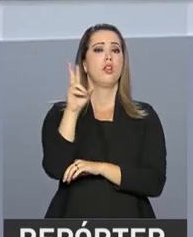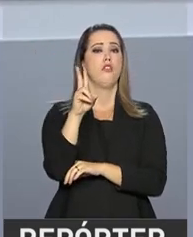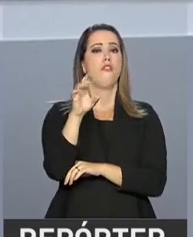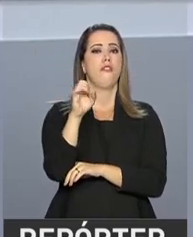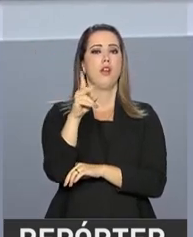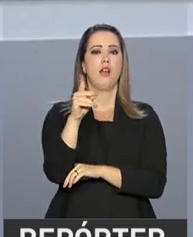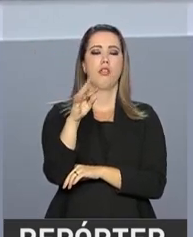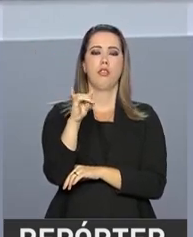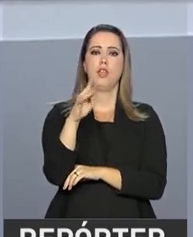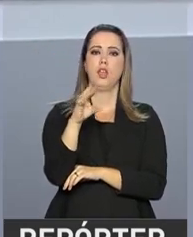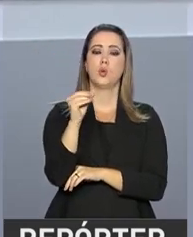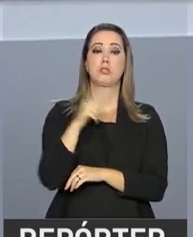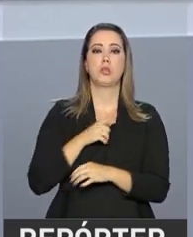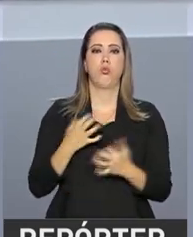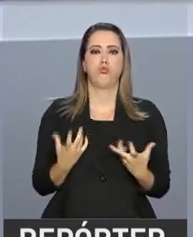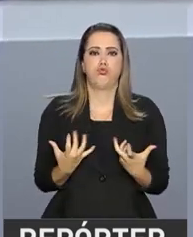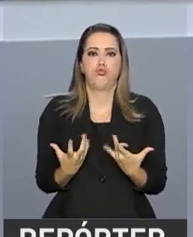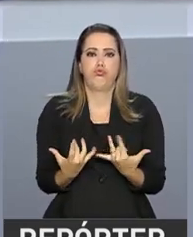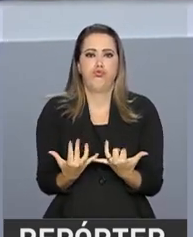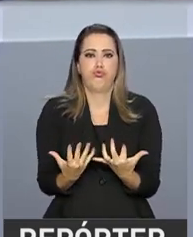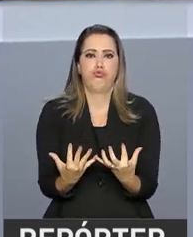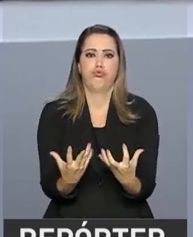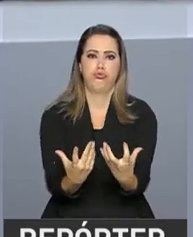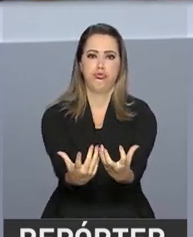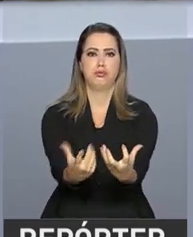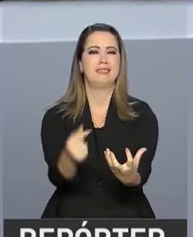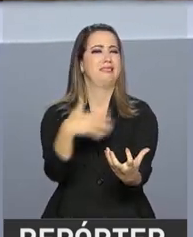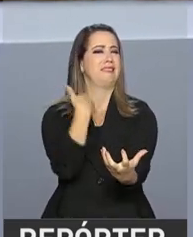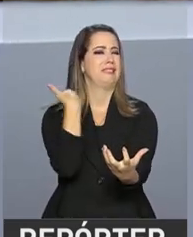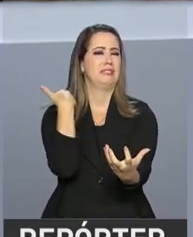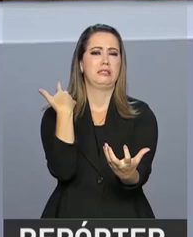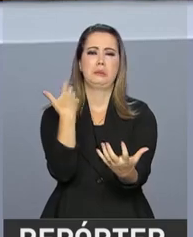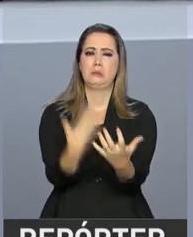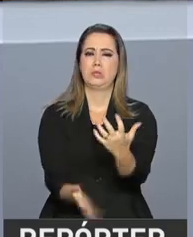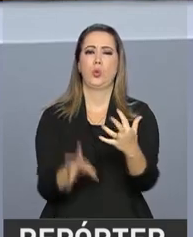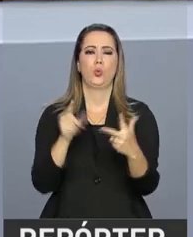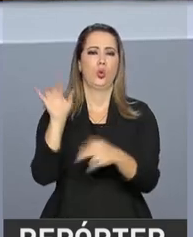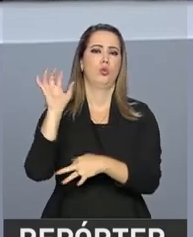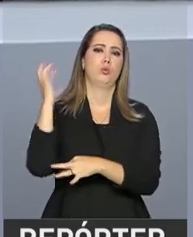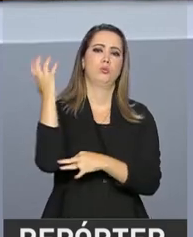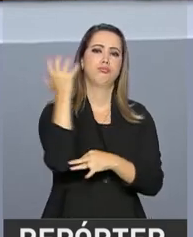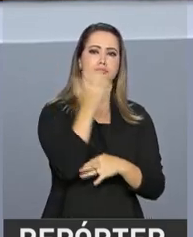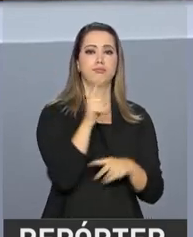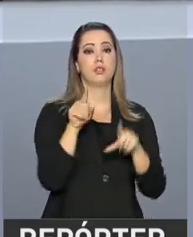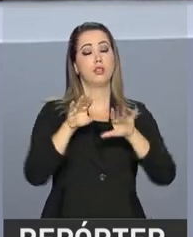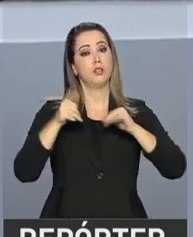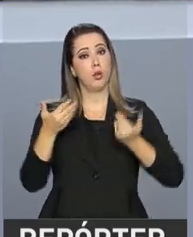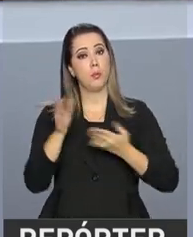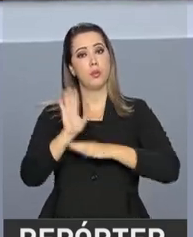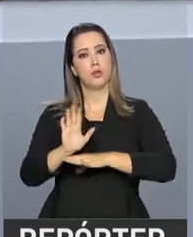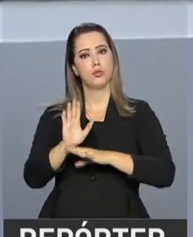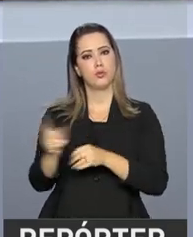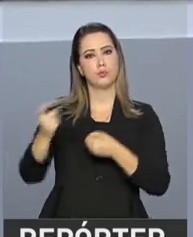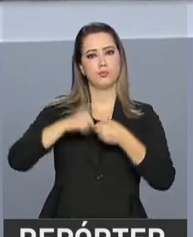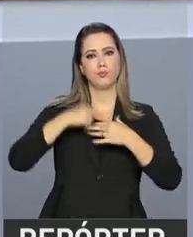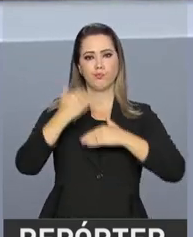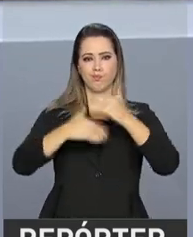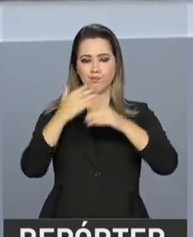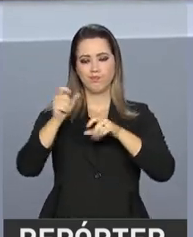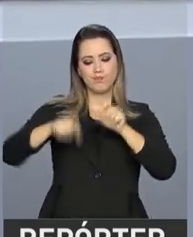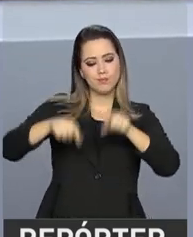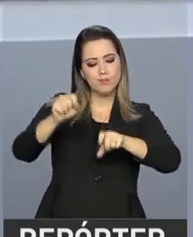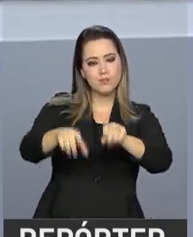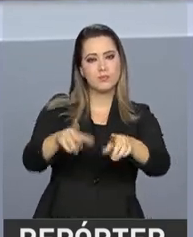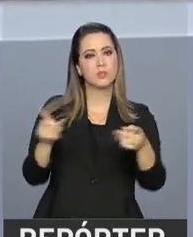veadeiros sofreu um incêndio de grandes proporções com a destruição da vegetação nativa para ajudar na recuperação da área degradada